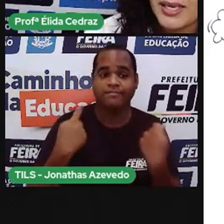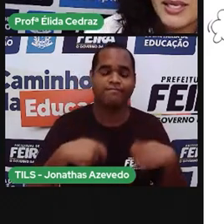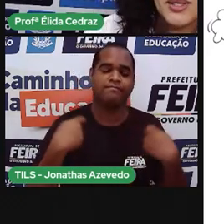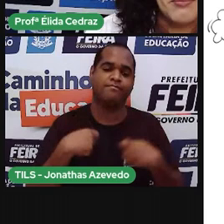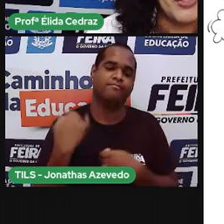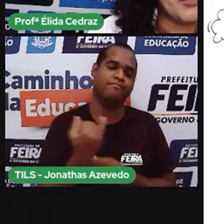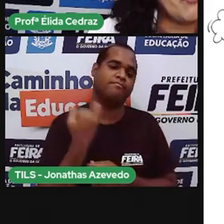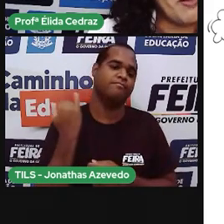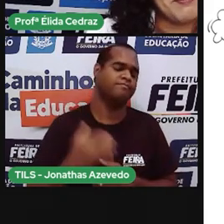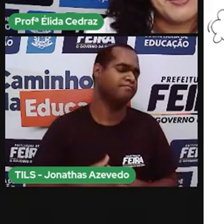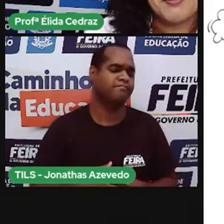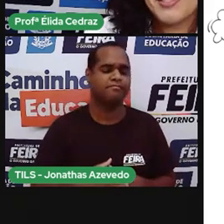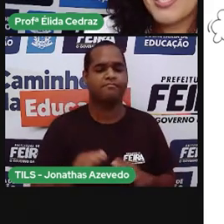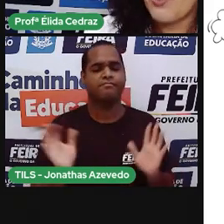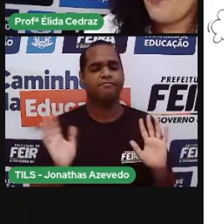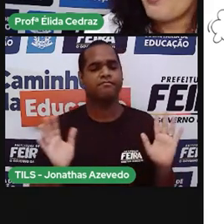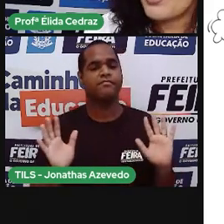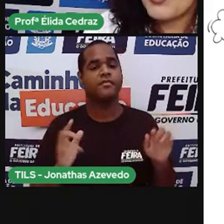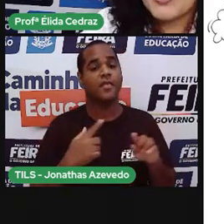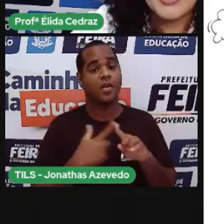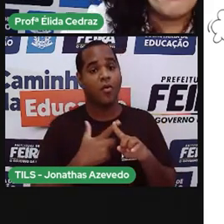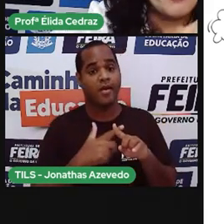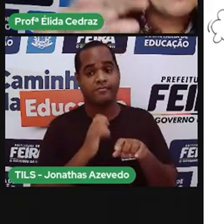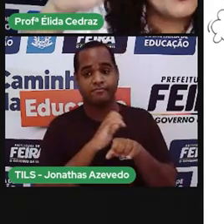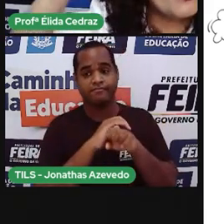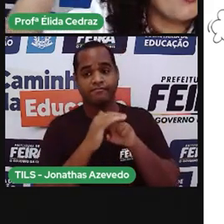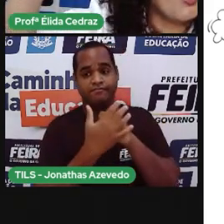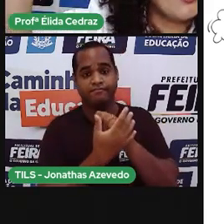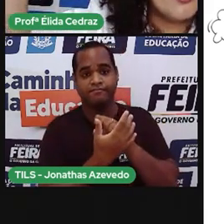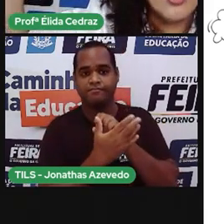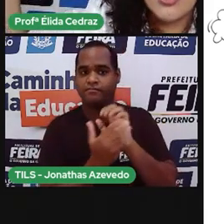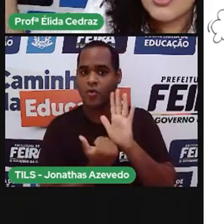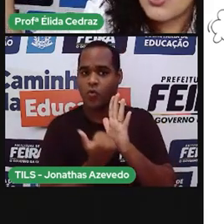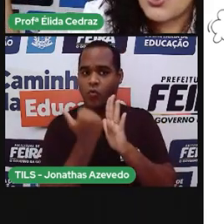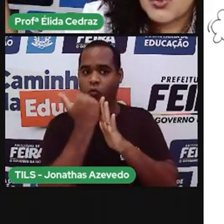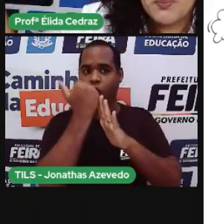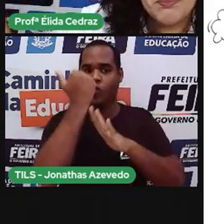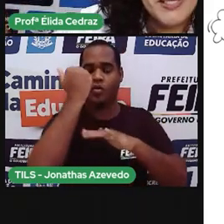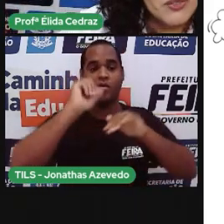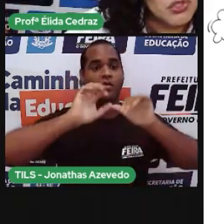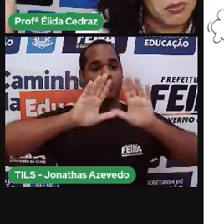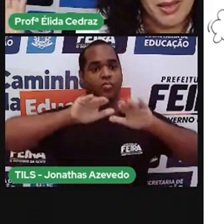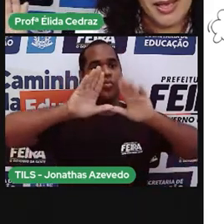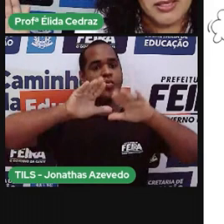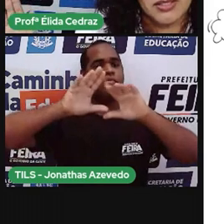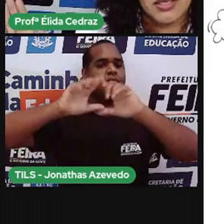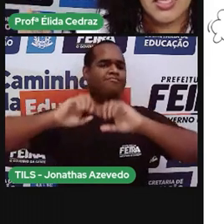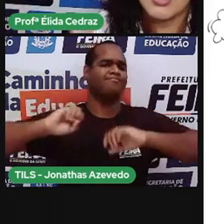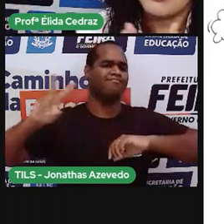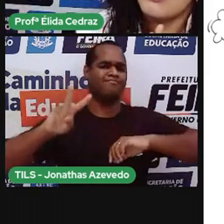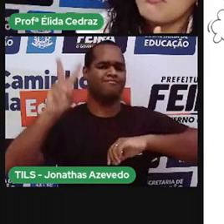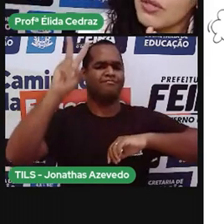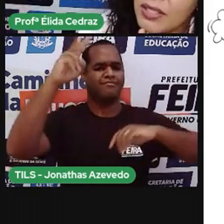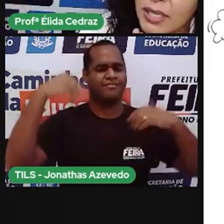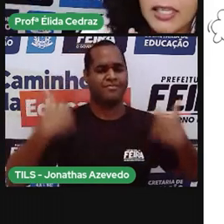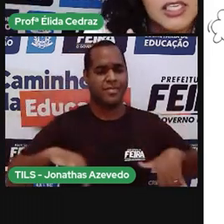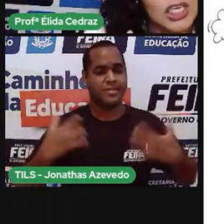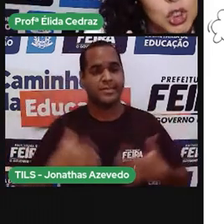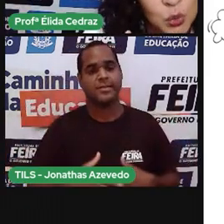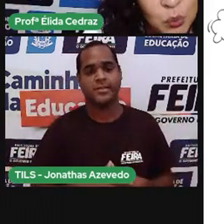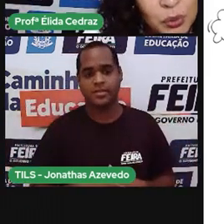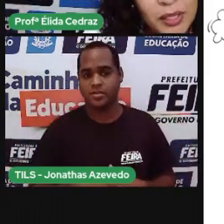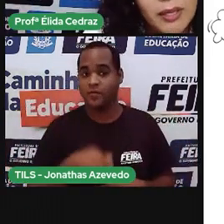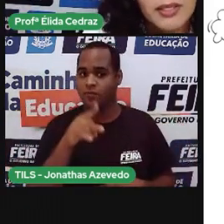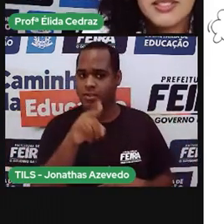Por quê? Porque com a pandemia, o preço dos alimentos, ó, subiram demais. E você